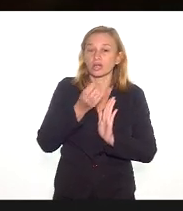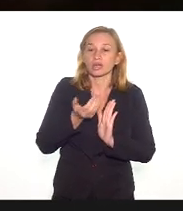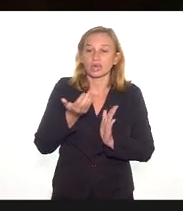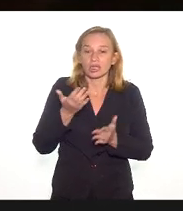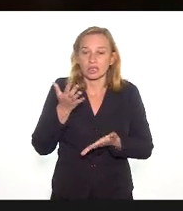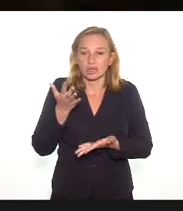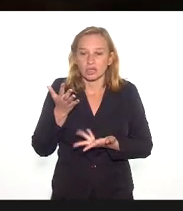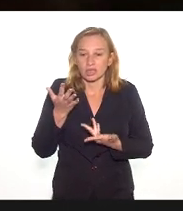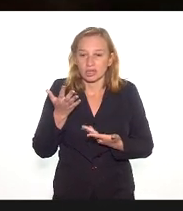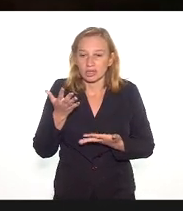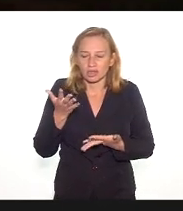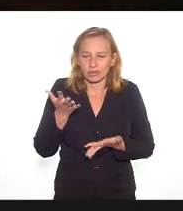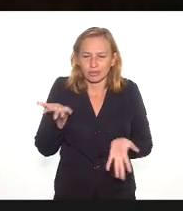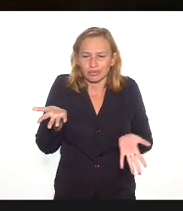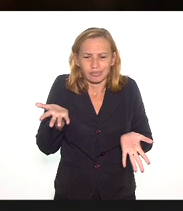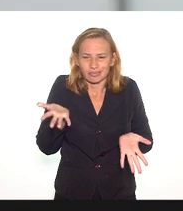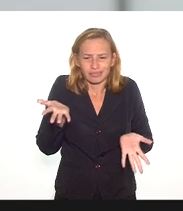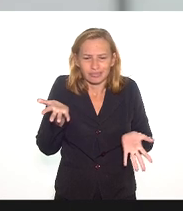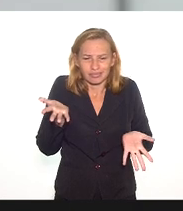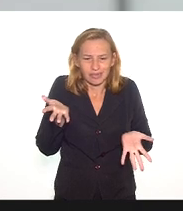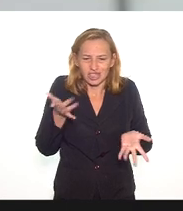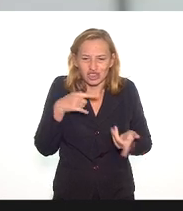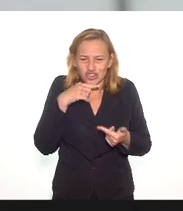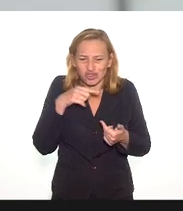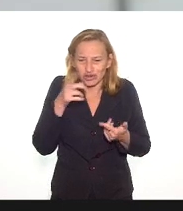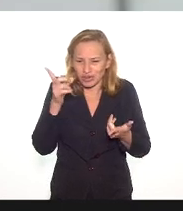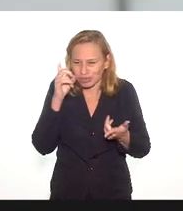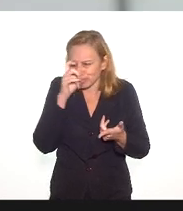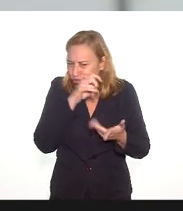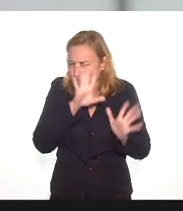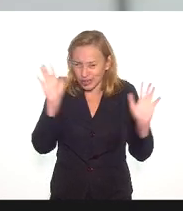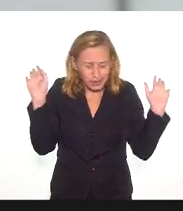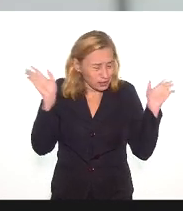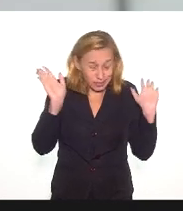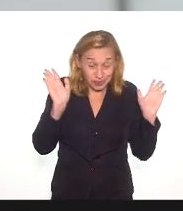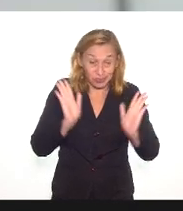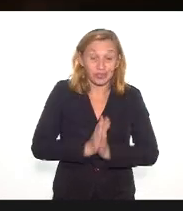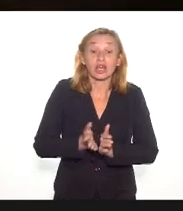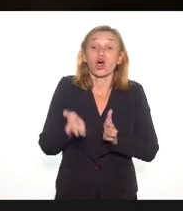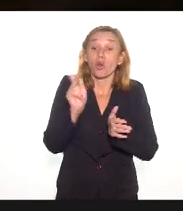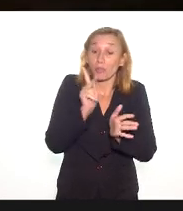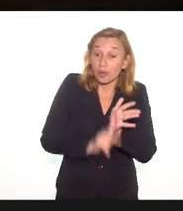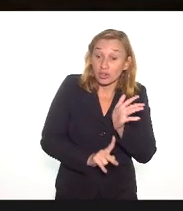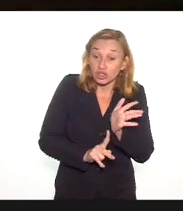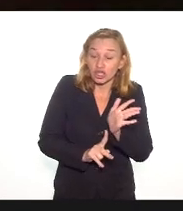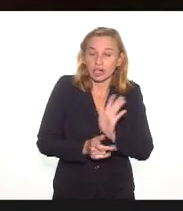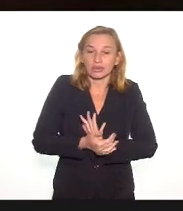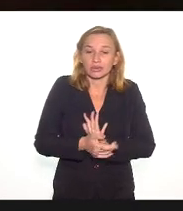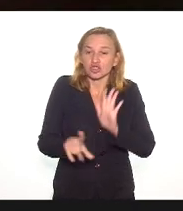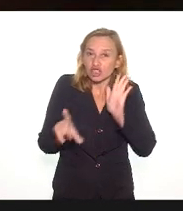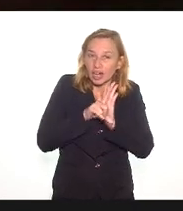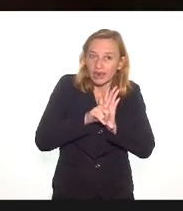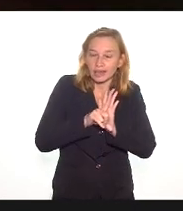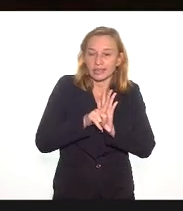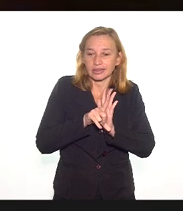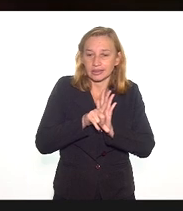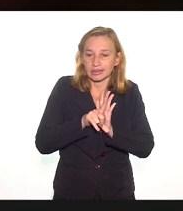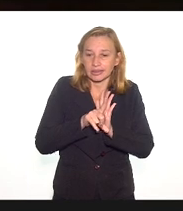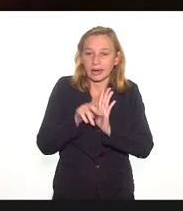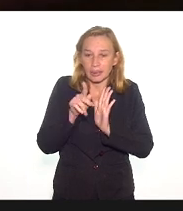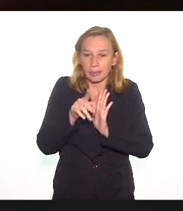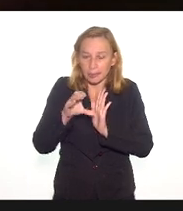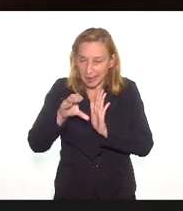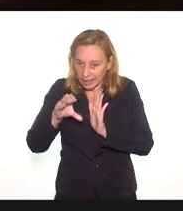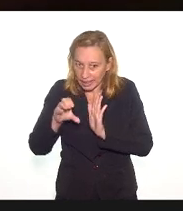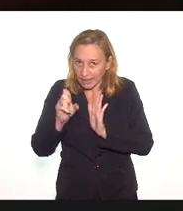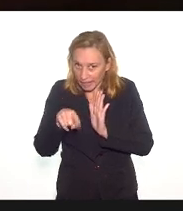estou habituado com essa nomenclatura. O projeto de lei de PEC, né? PEC,